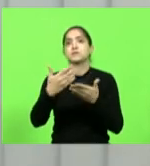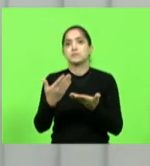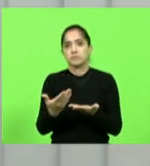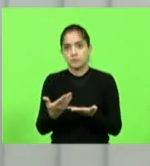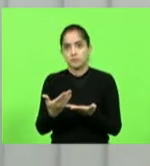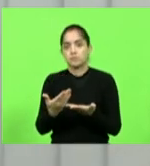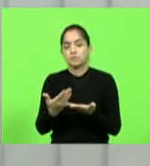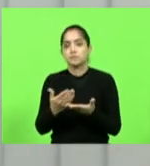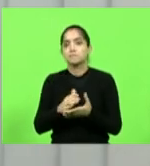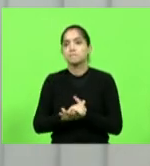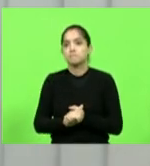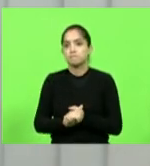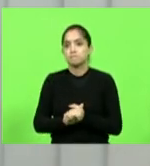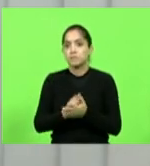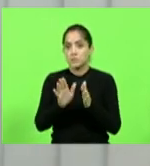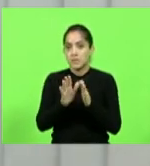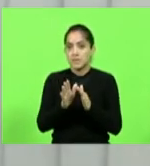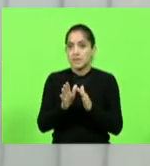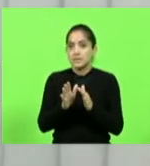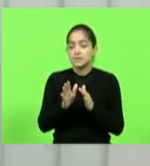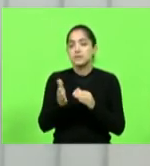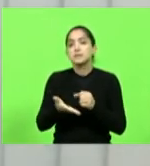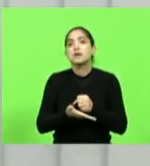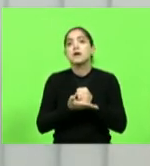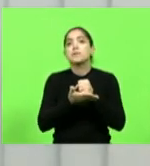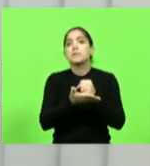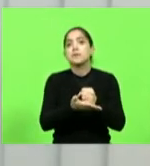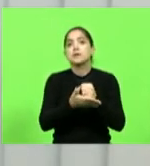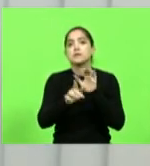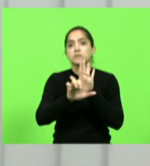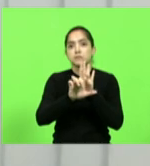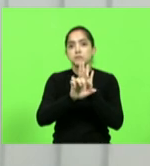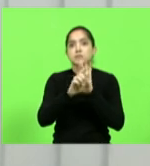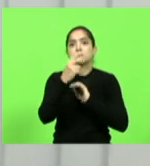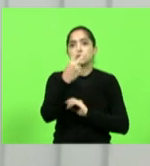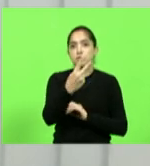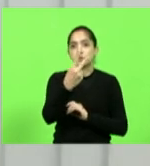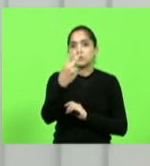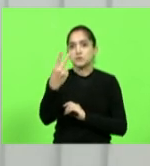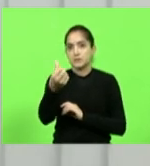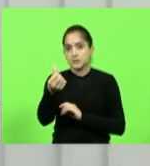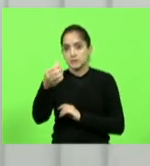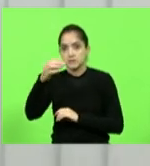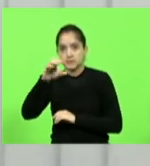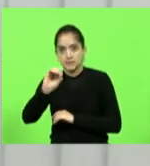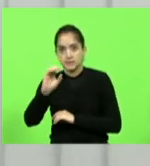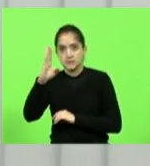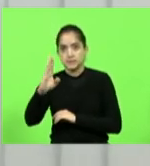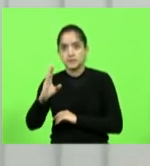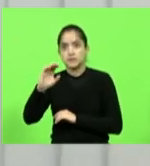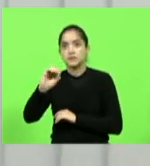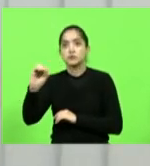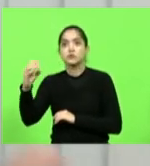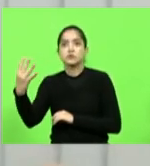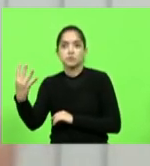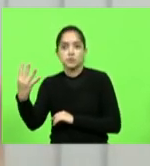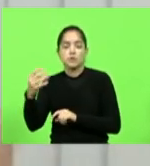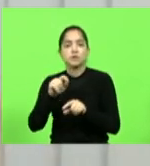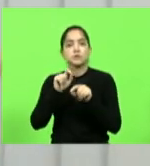simplificado, que está amparado na Lei 260 de 2004, que é o